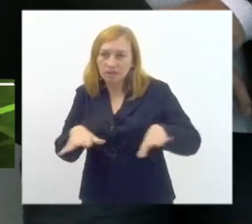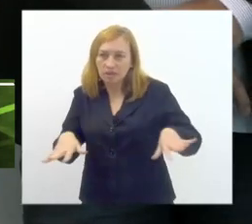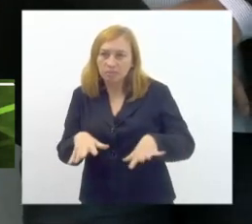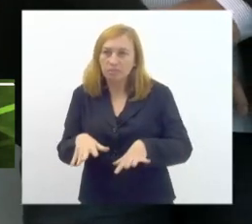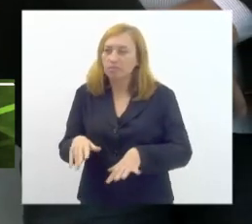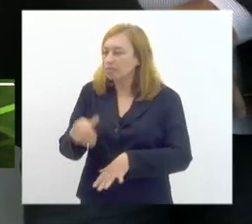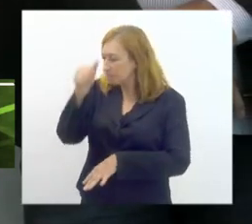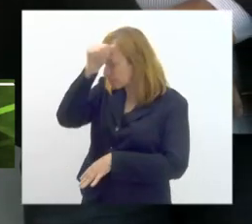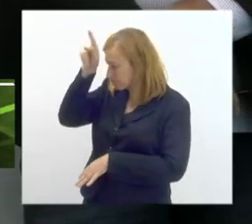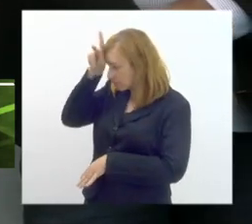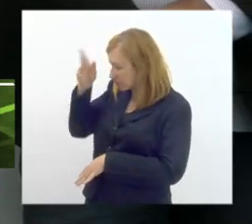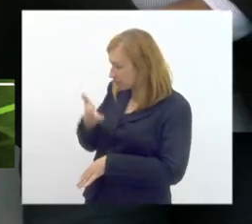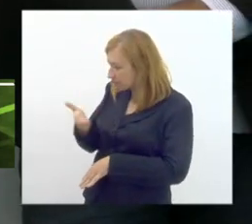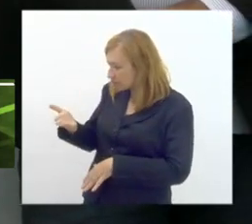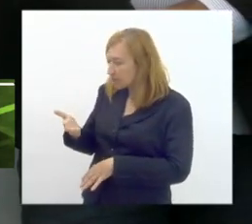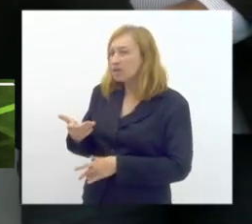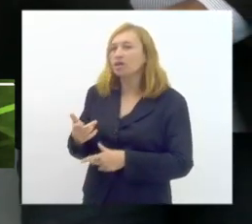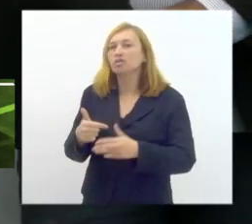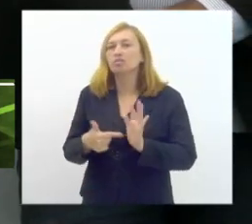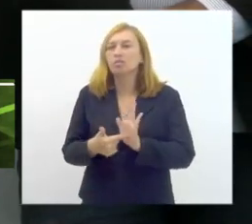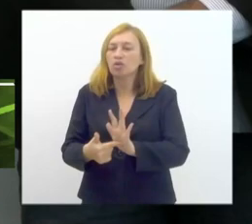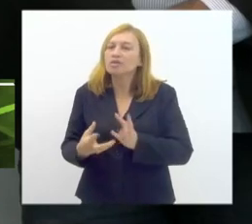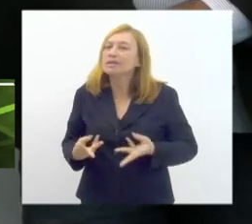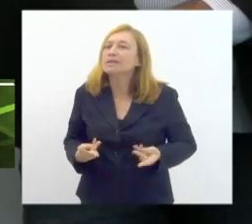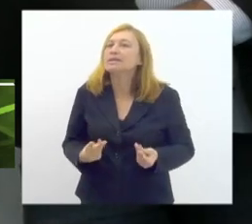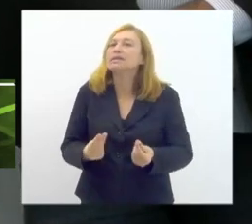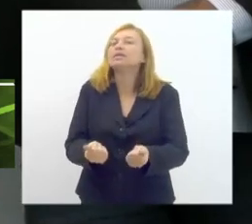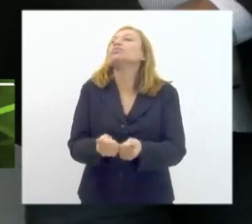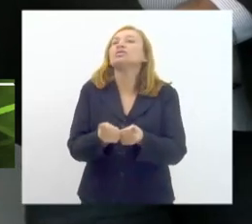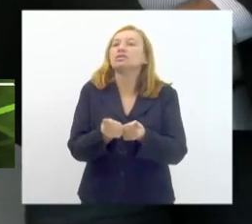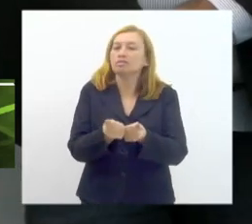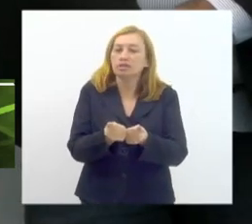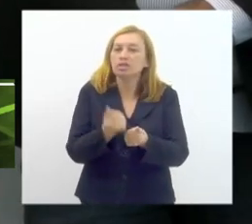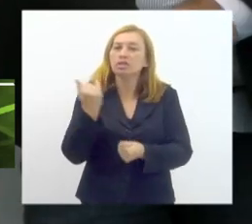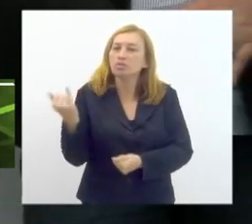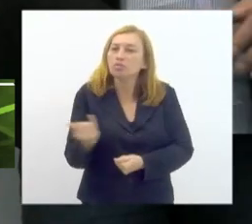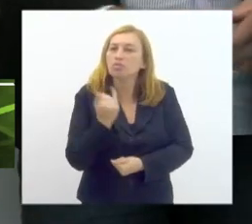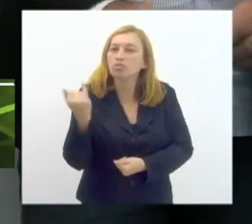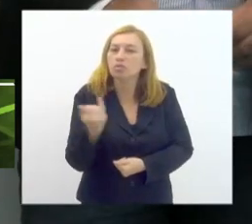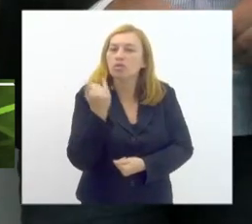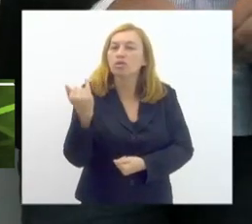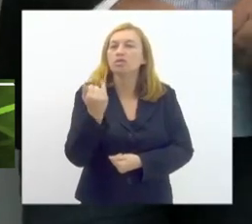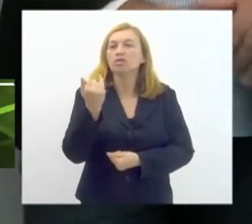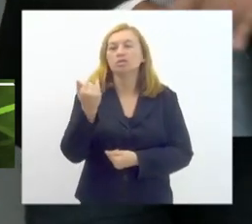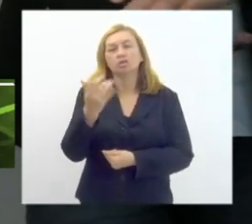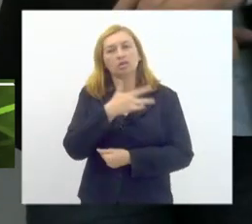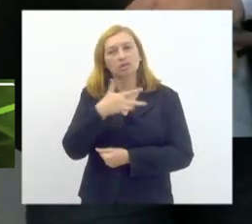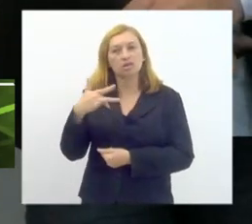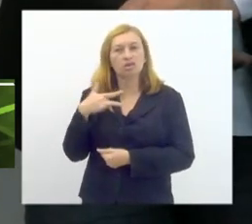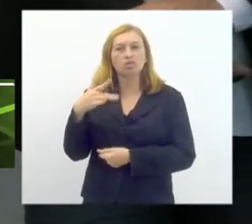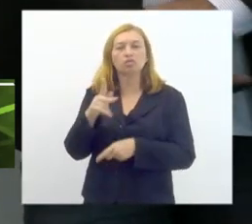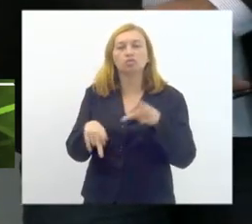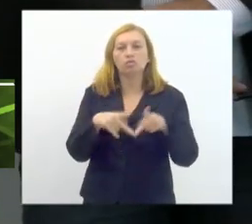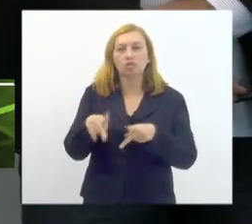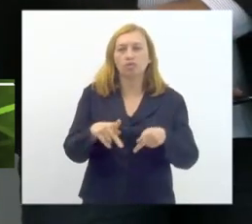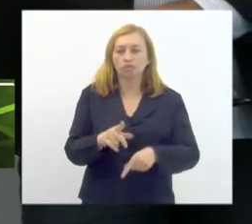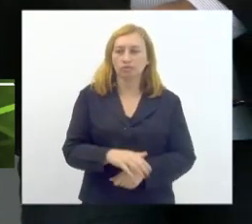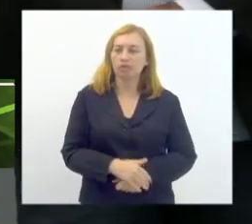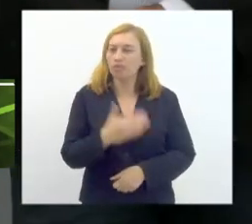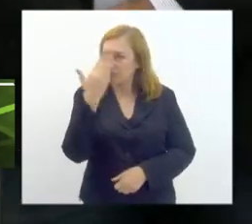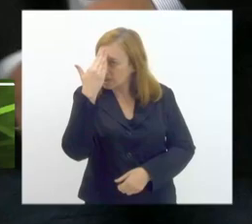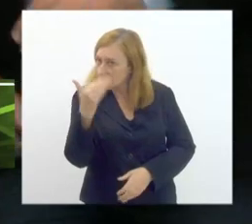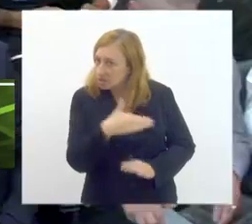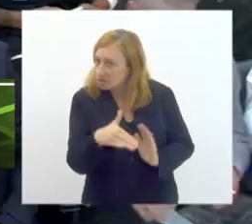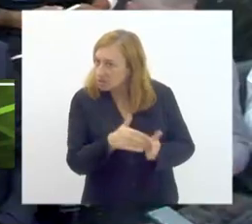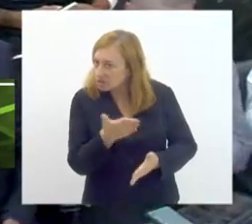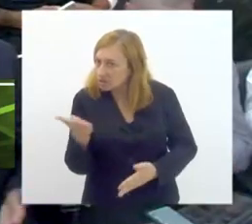prefeito? Isso demonstra uma sensibilidade extremamente importante para com a saúde pública da nossa população. Obrigado a